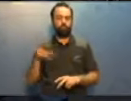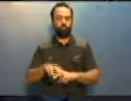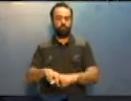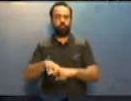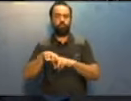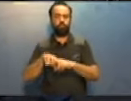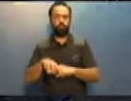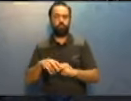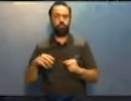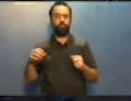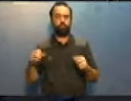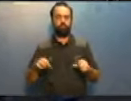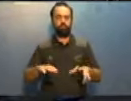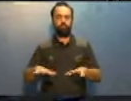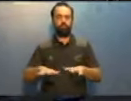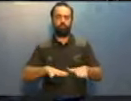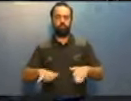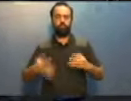no movimento humano.